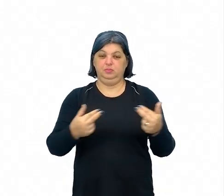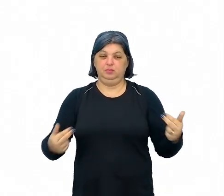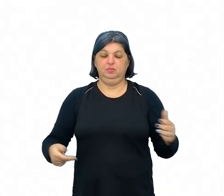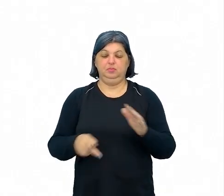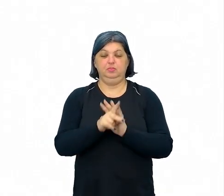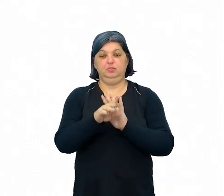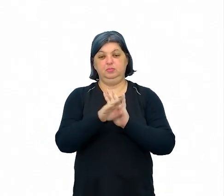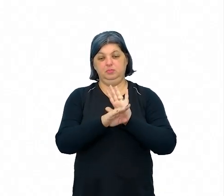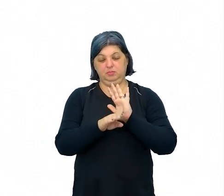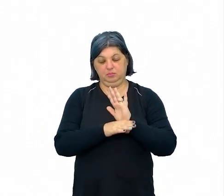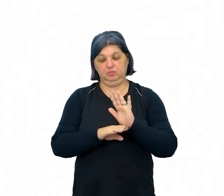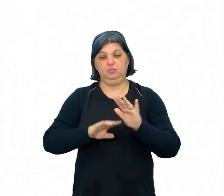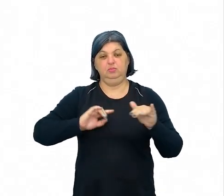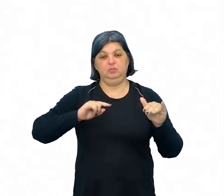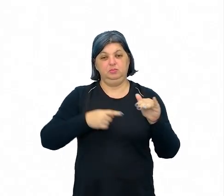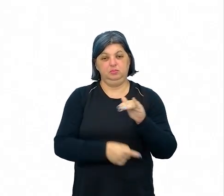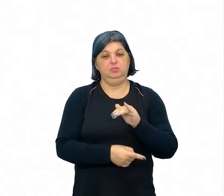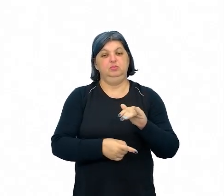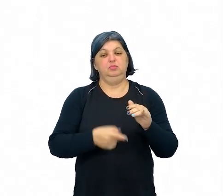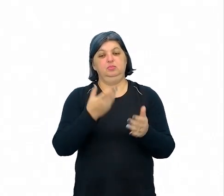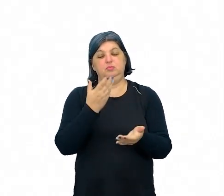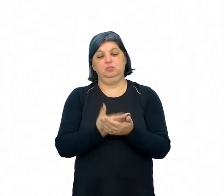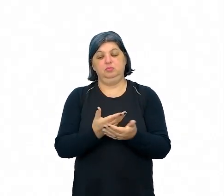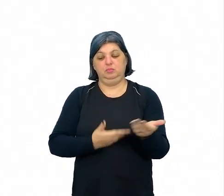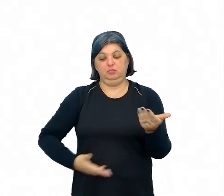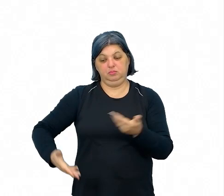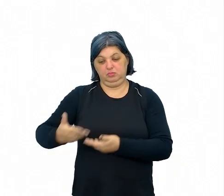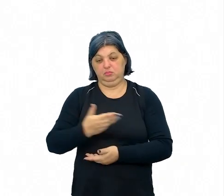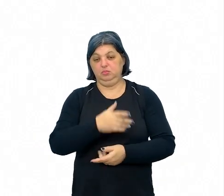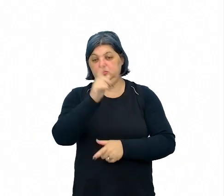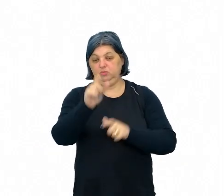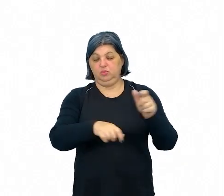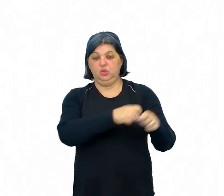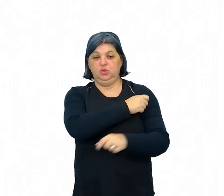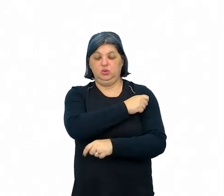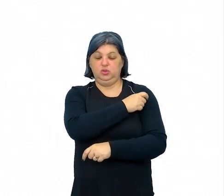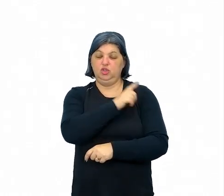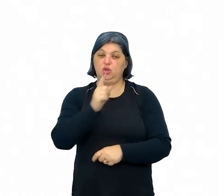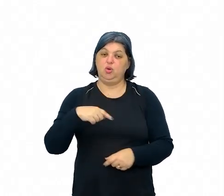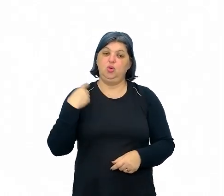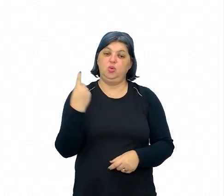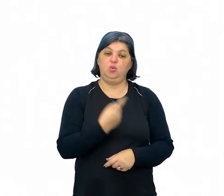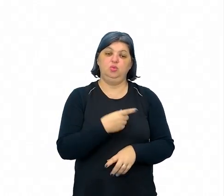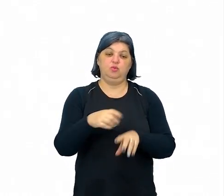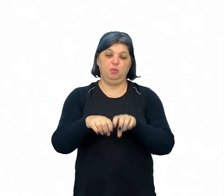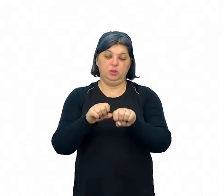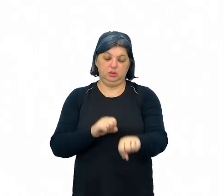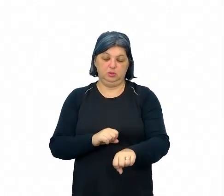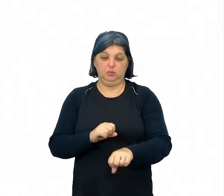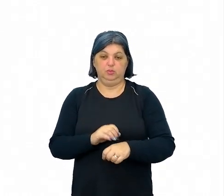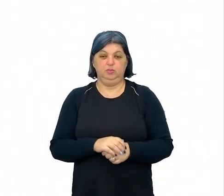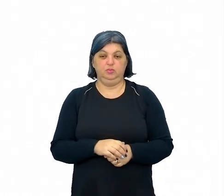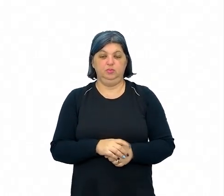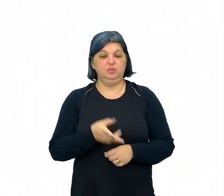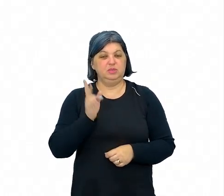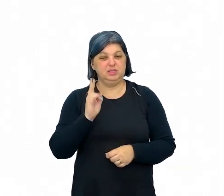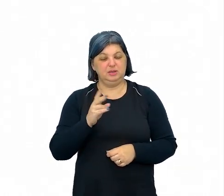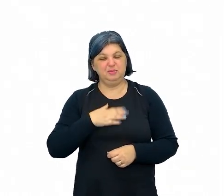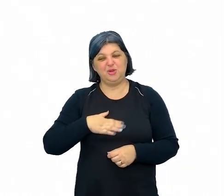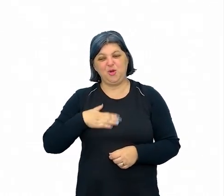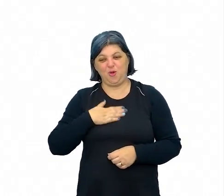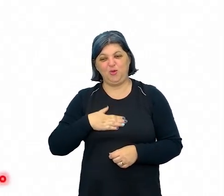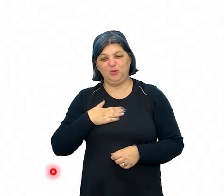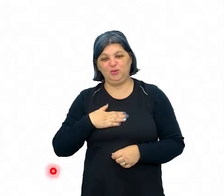programa de recuperação e aprofundamento, os estudantes, nós, professores, a nossa formação, né? Então, eu sempre gosto de